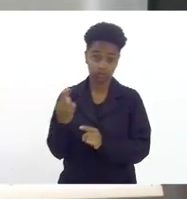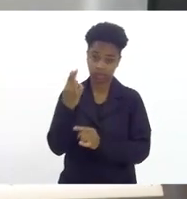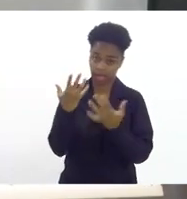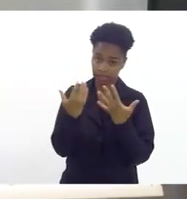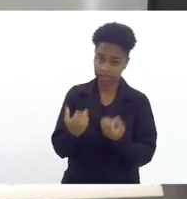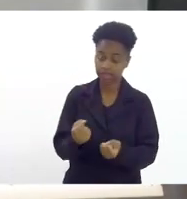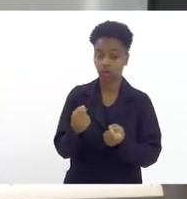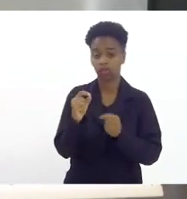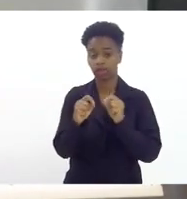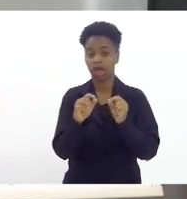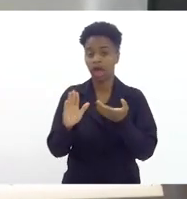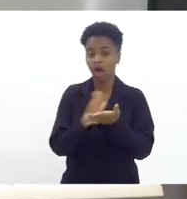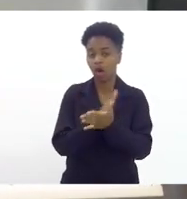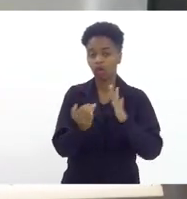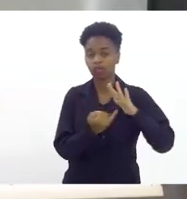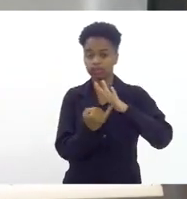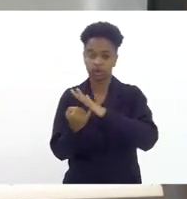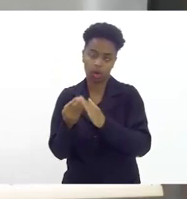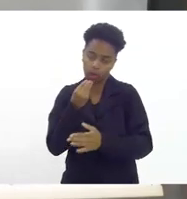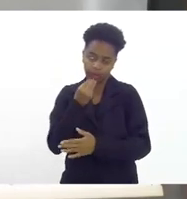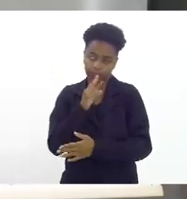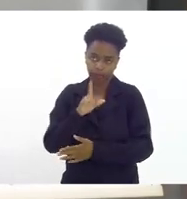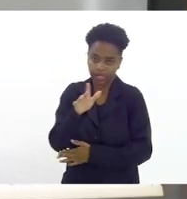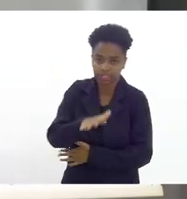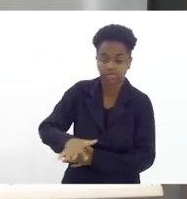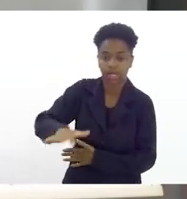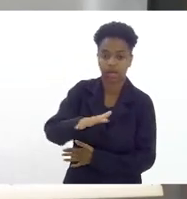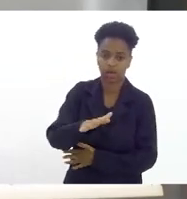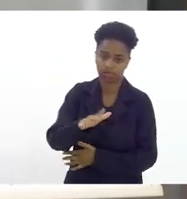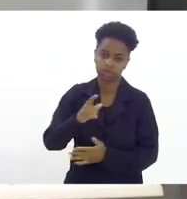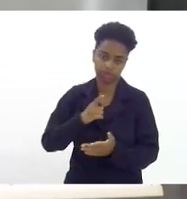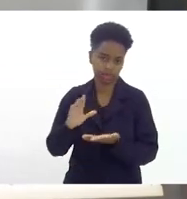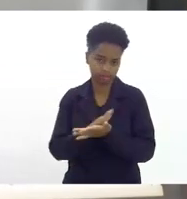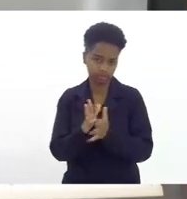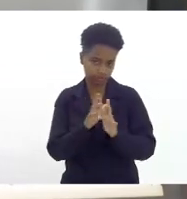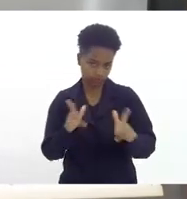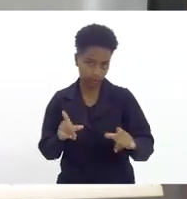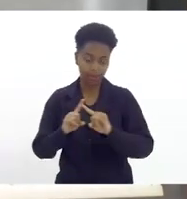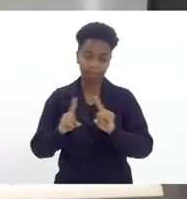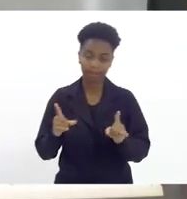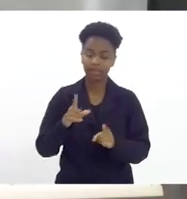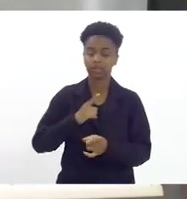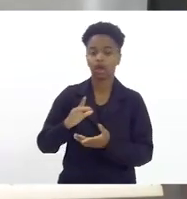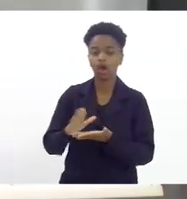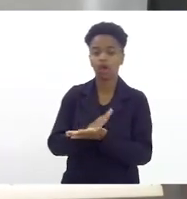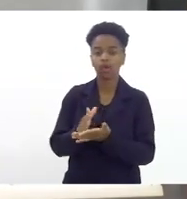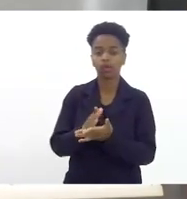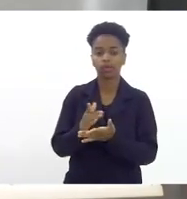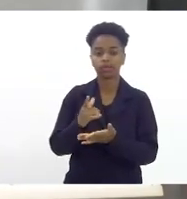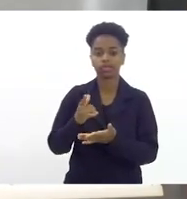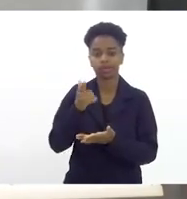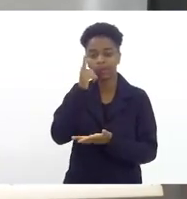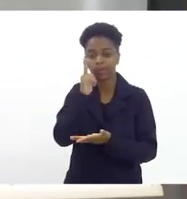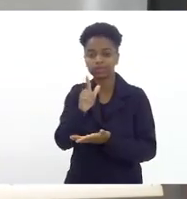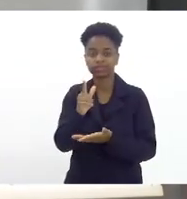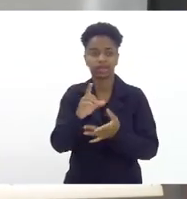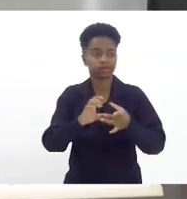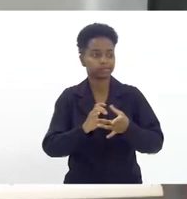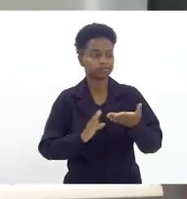entidades enfim obviamente sem generalizações mas que se credenciam para oferecer ensino superior